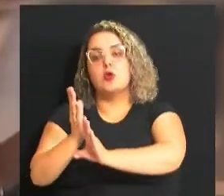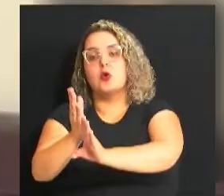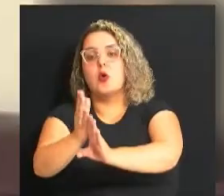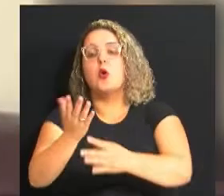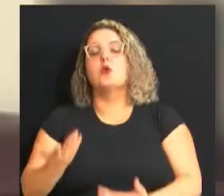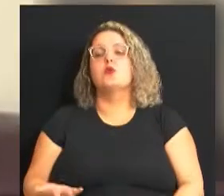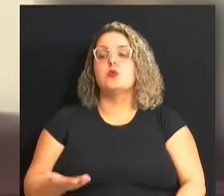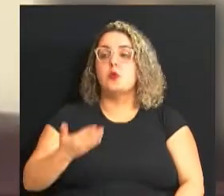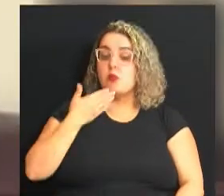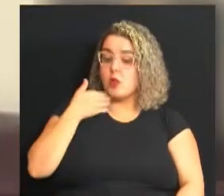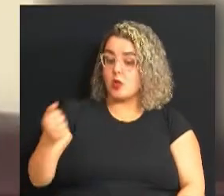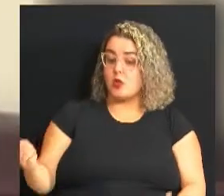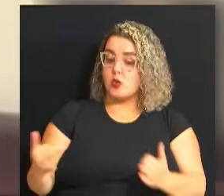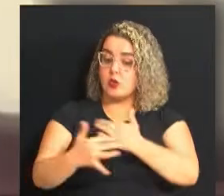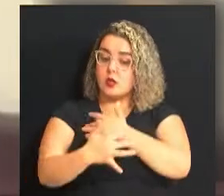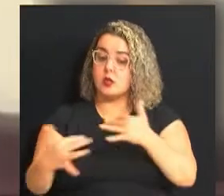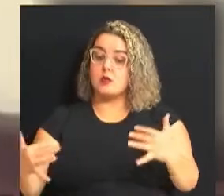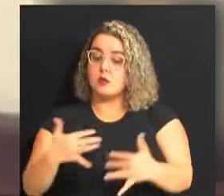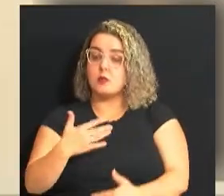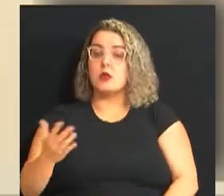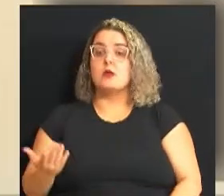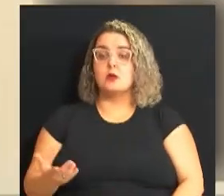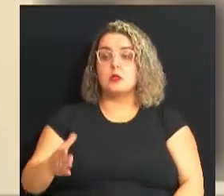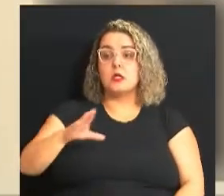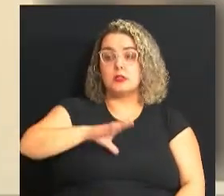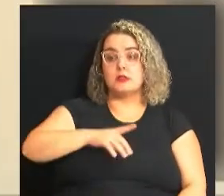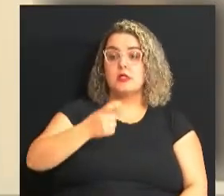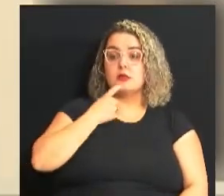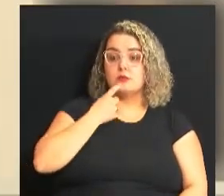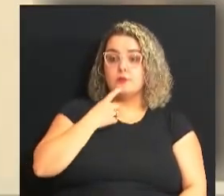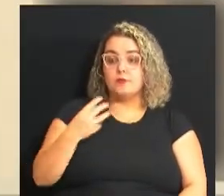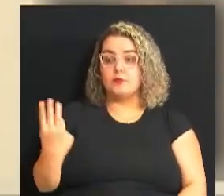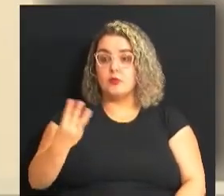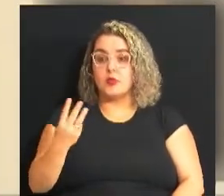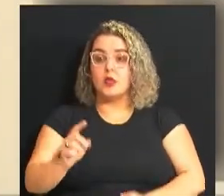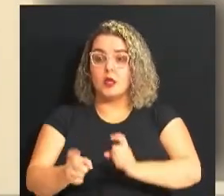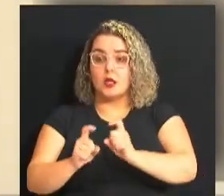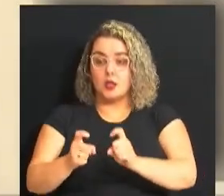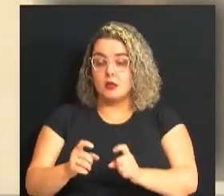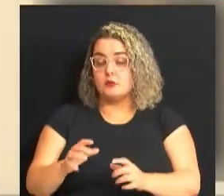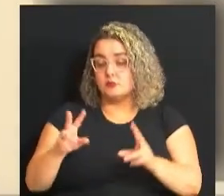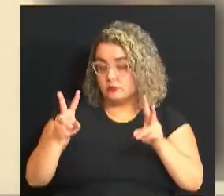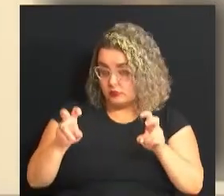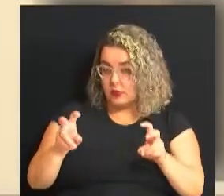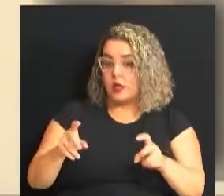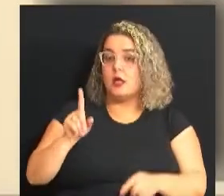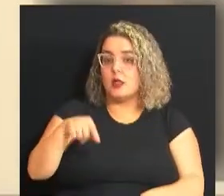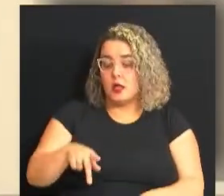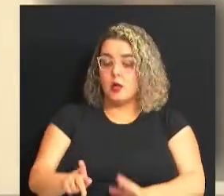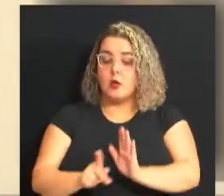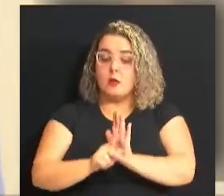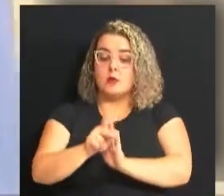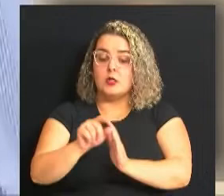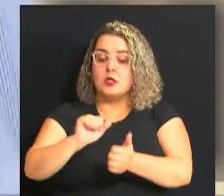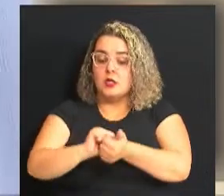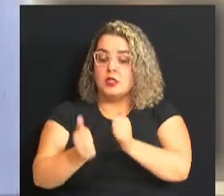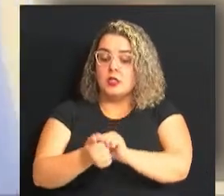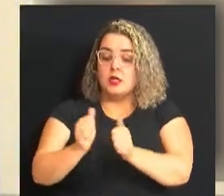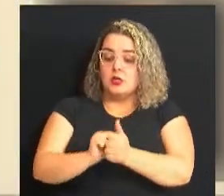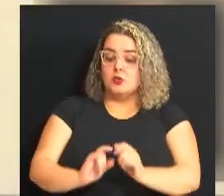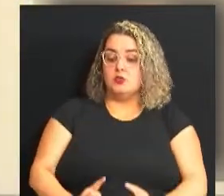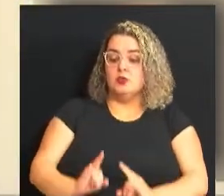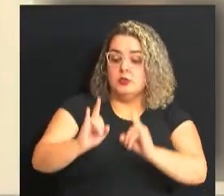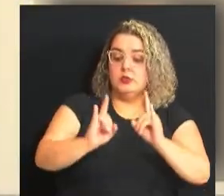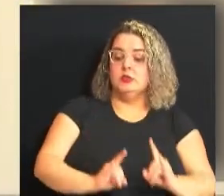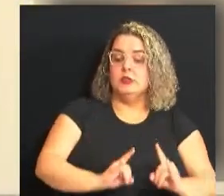melhorias urbanísticas no município de Campinas. Terceira reunião em relação a esse tema, que é o projeto de requalificação dos edifícios na